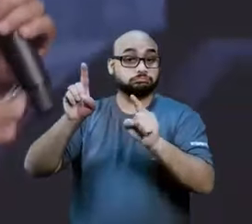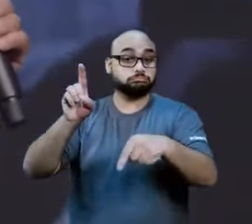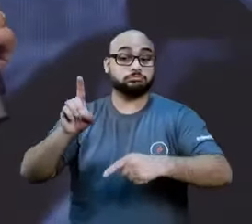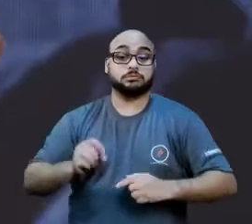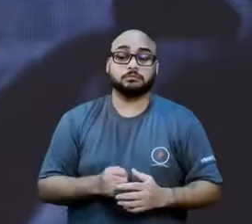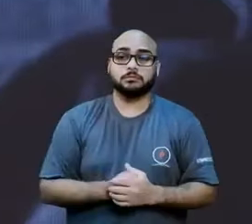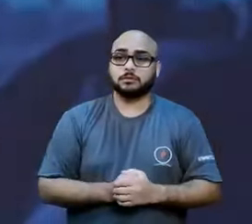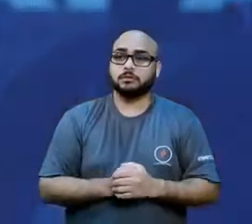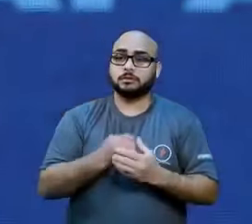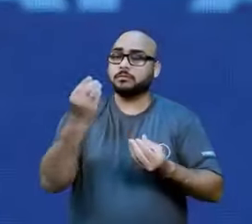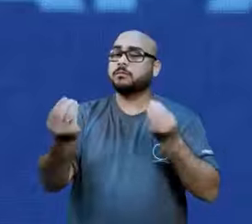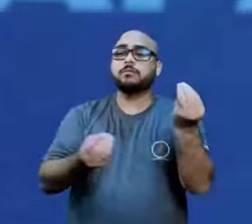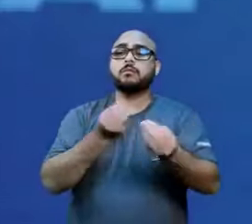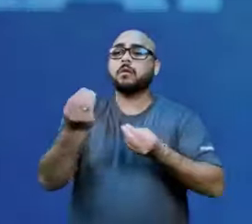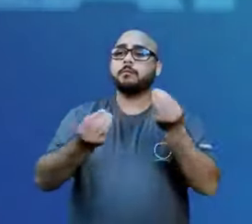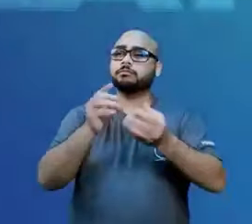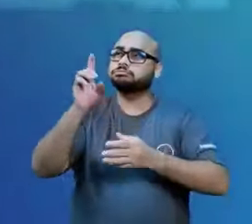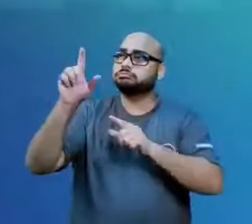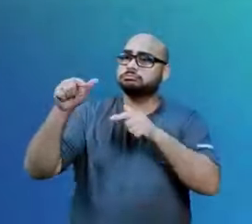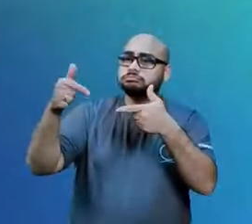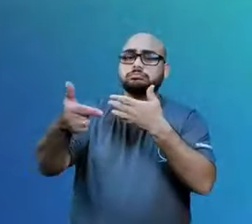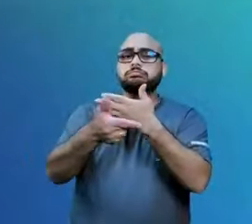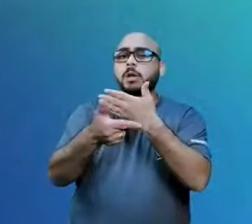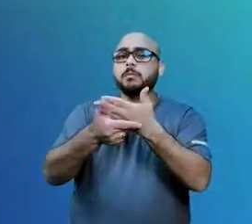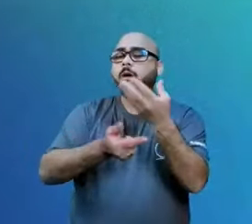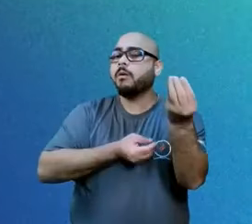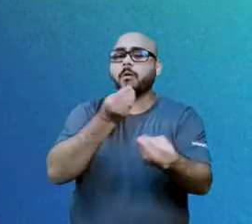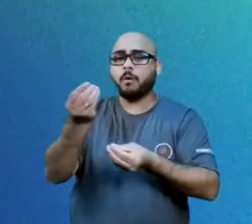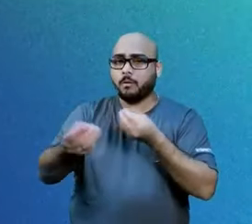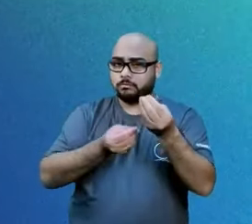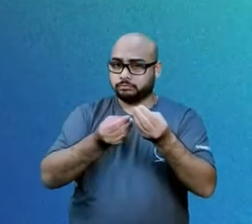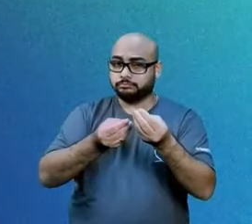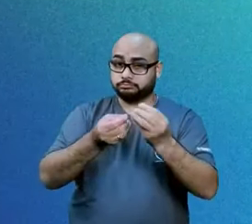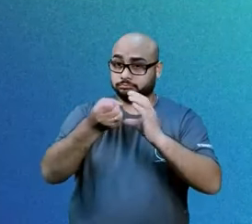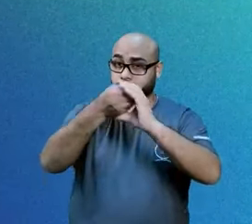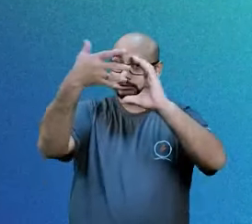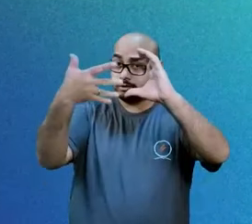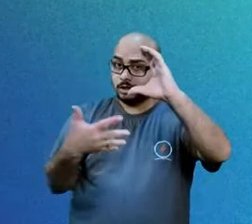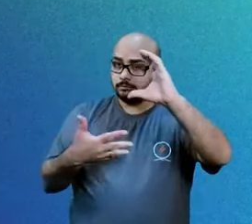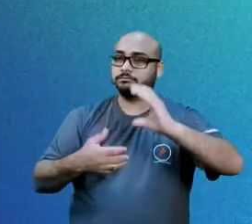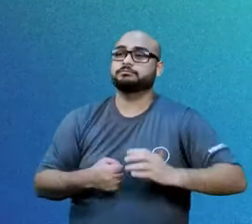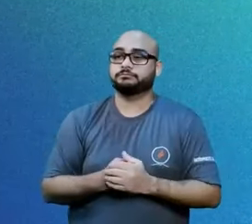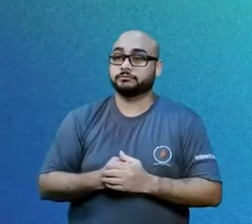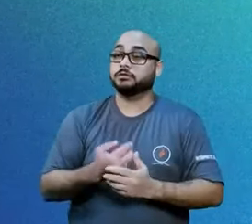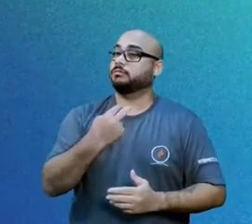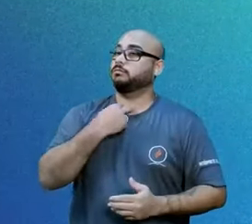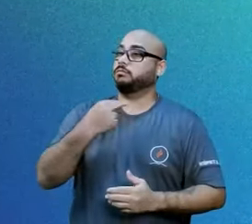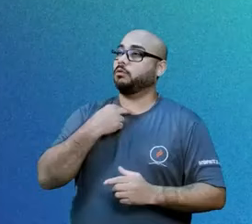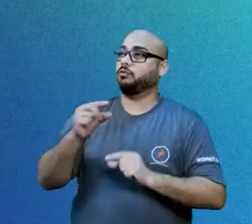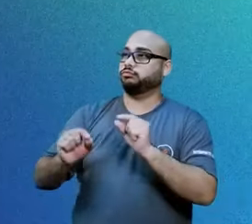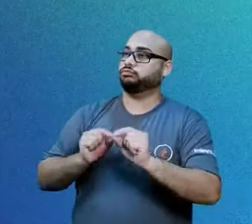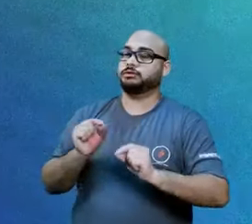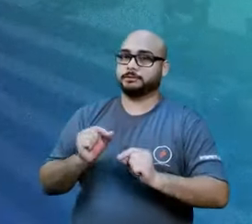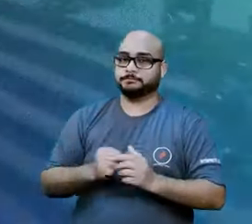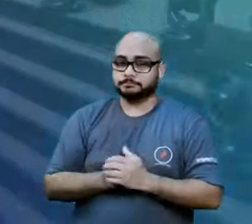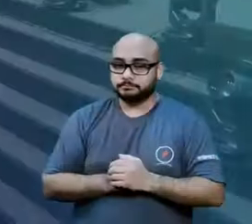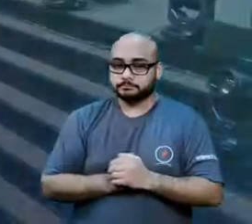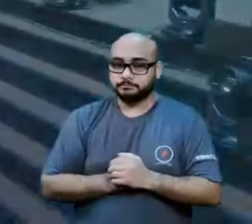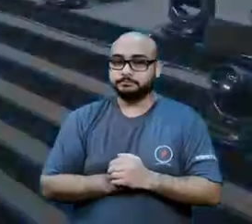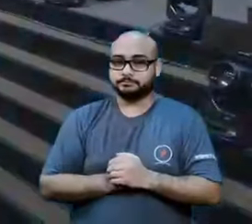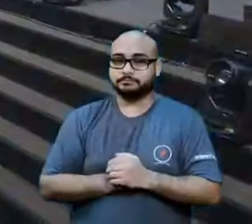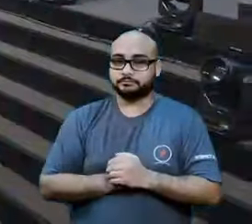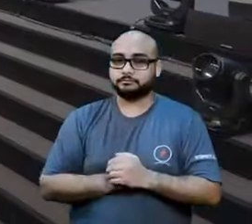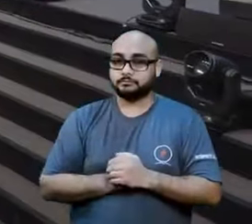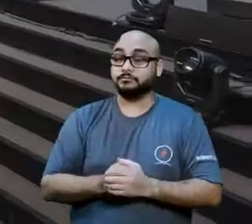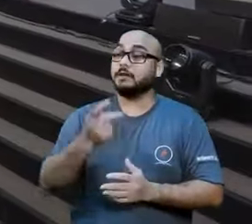Deus age não ten a pretensão nem posso nem que eu quisesse dizer